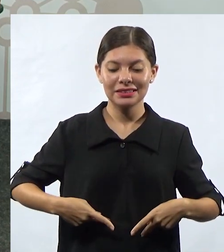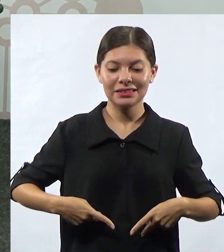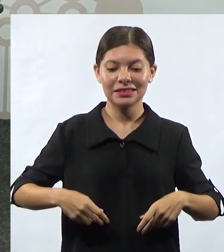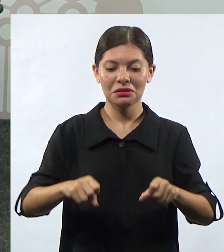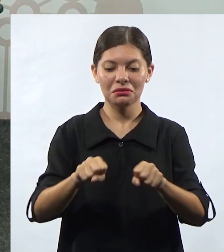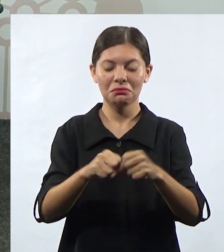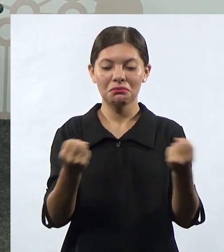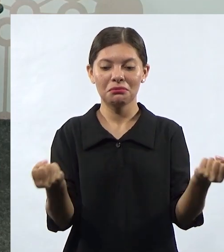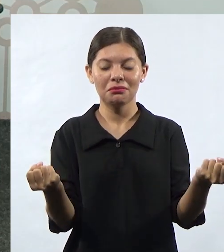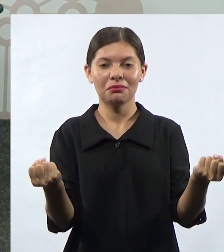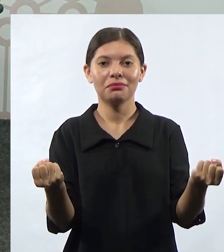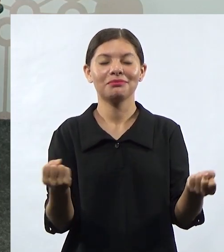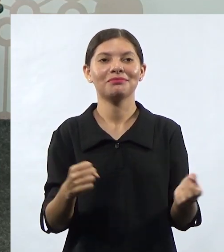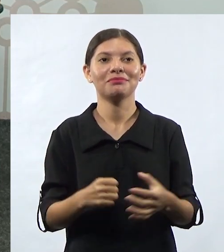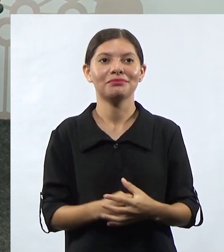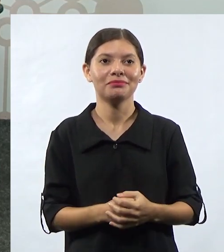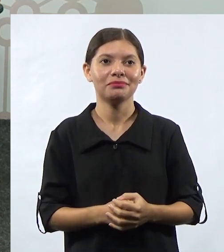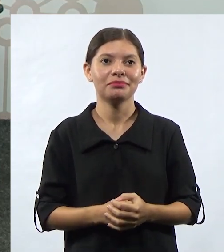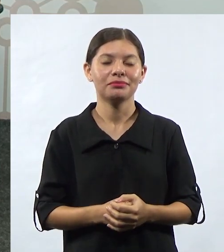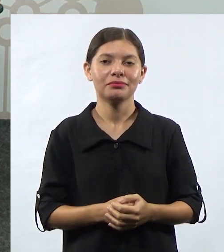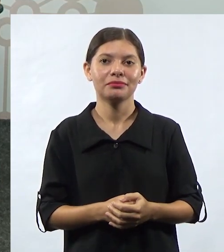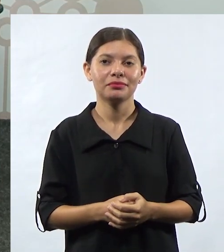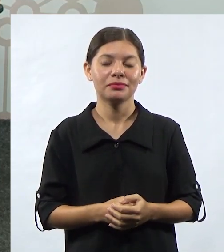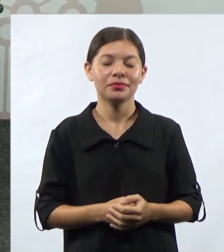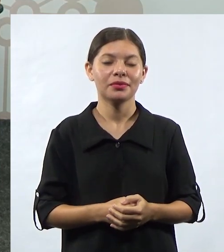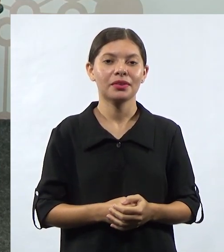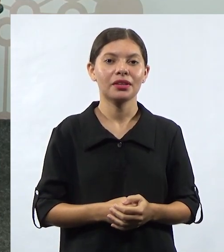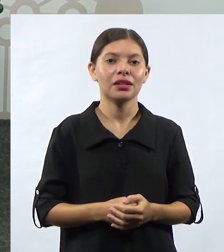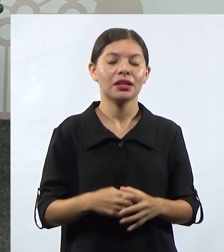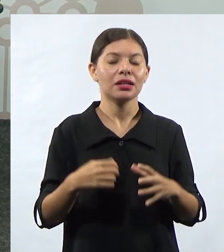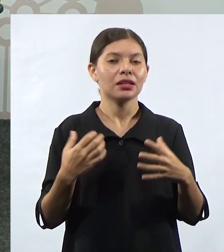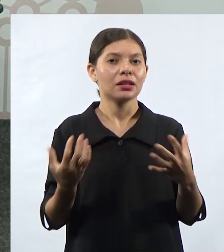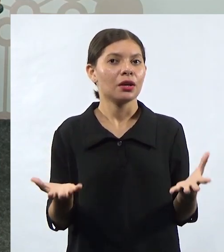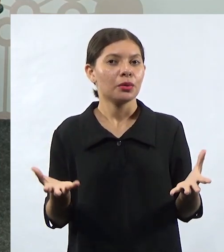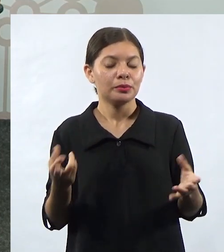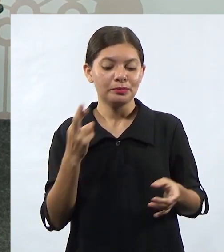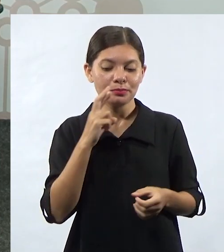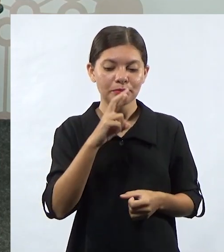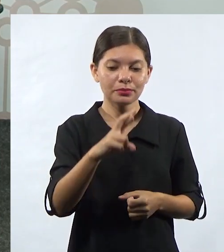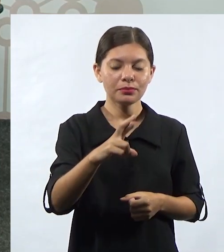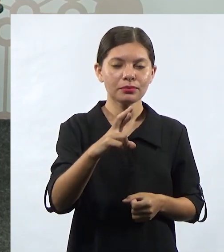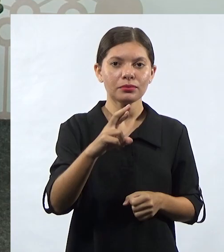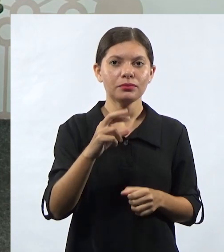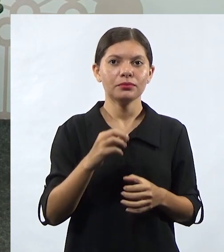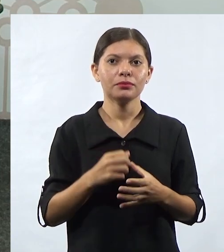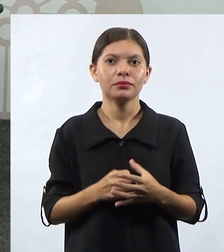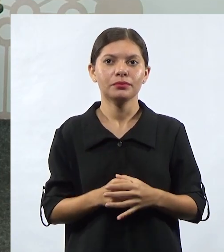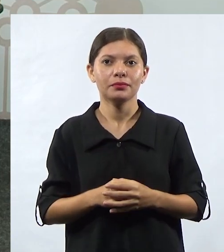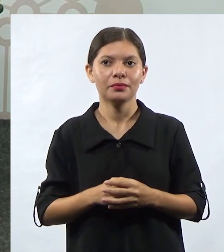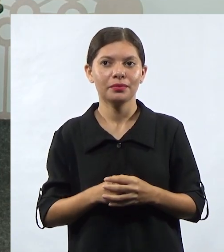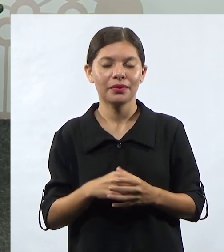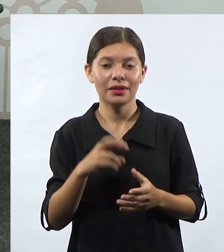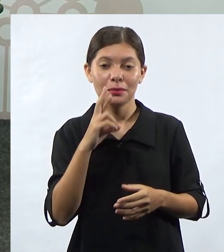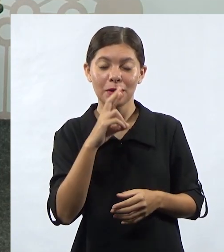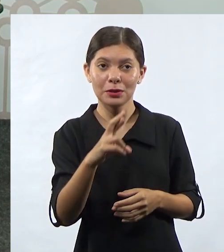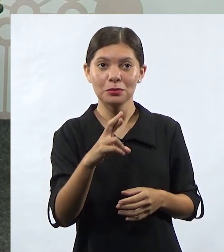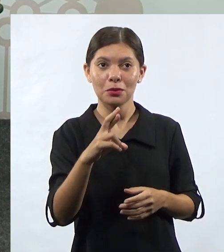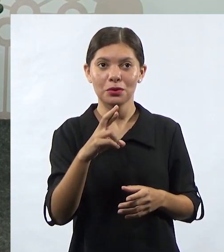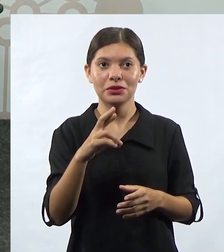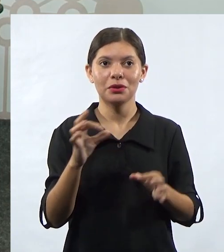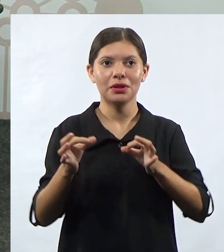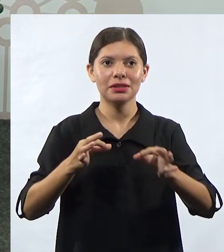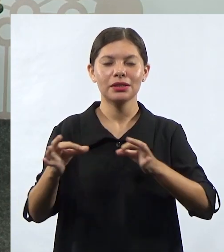né? Esfriou geral. E aí sim. Então, respondendo, professora, vou reformular minha resposta. Acredito que